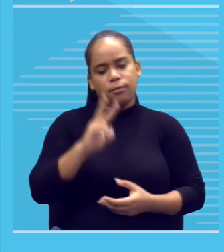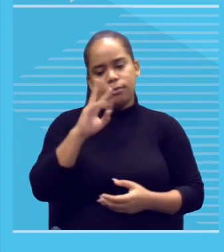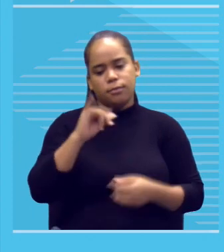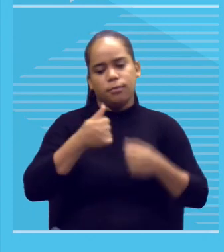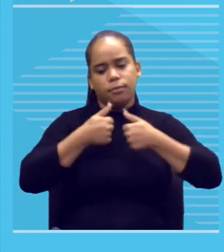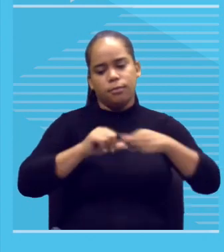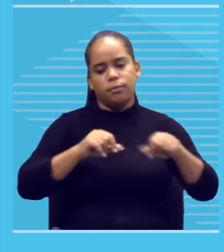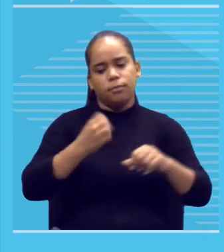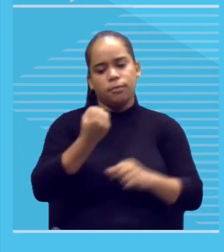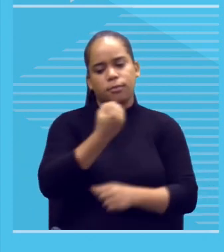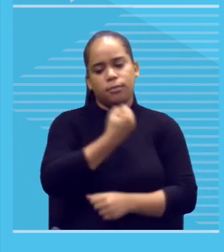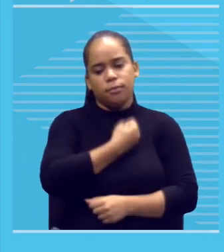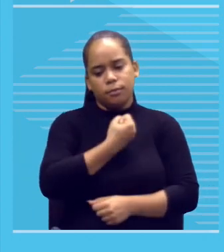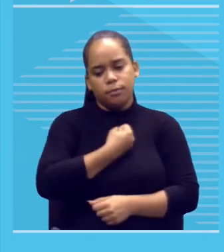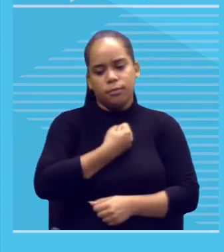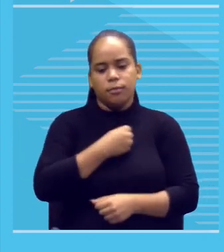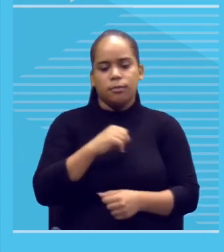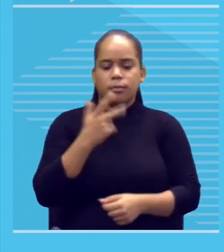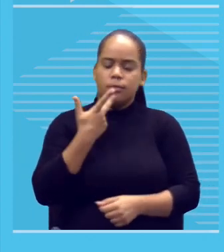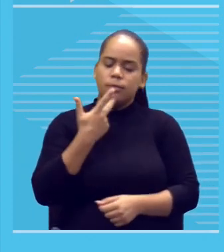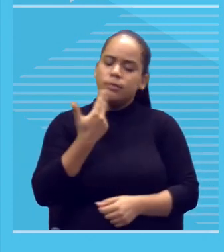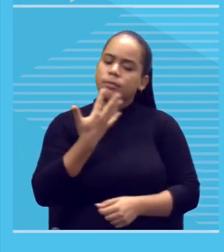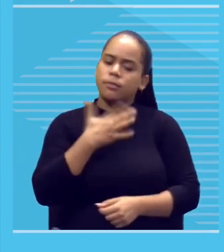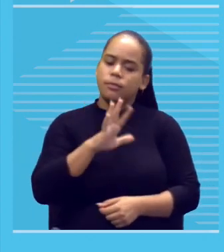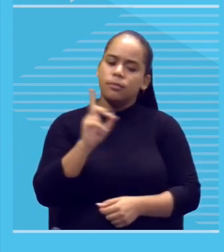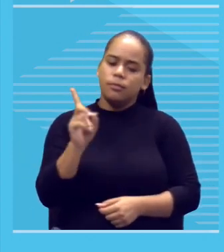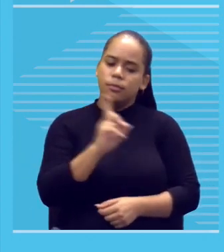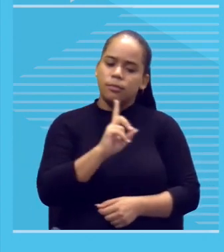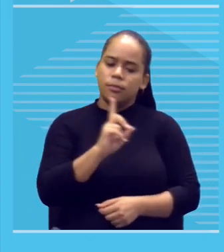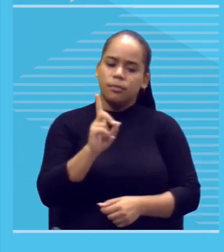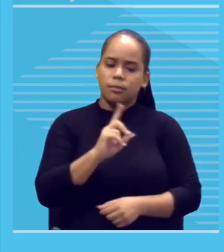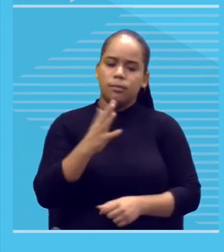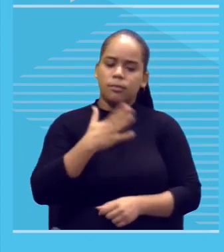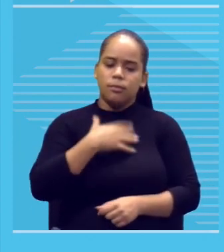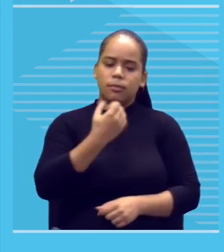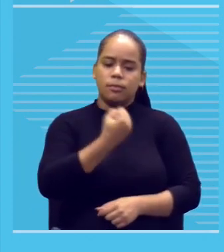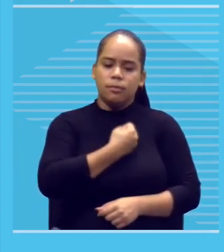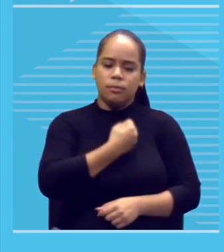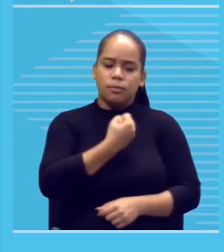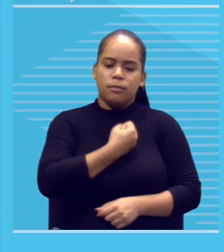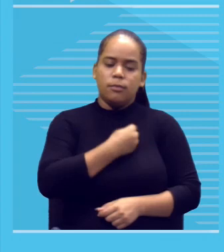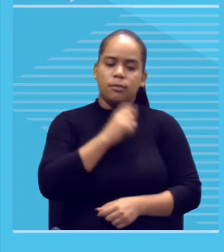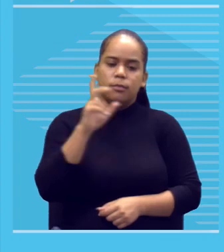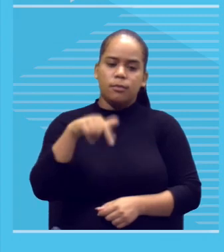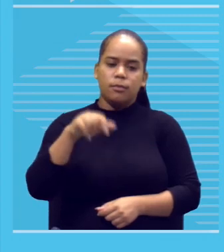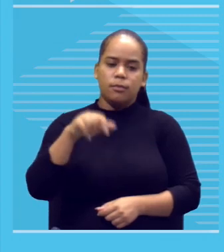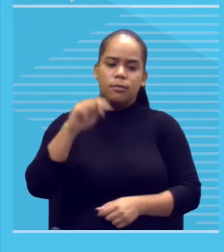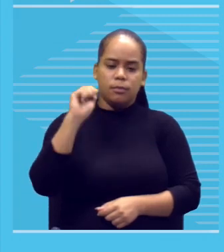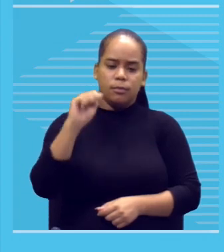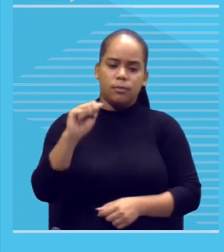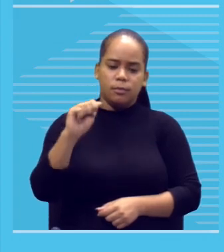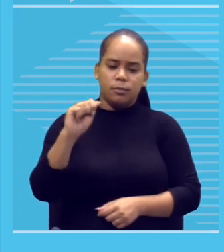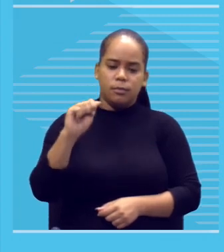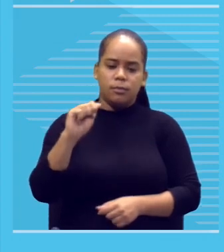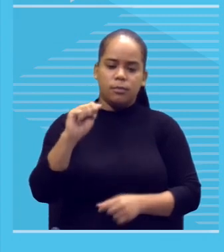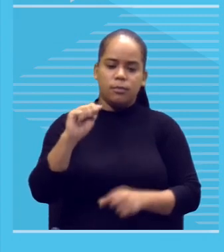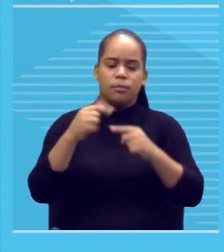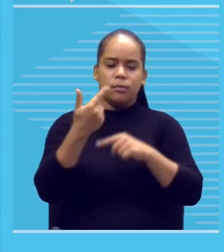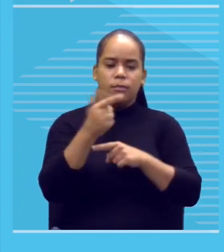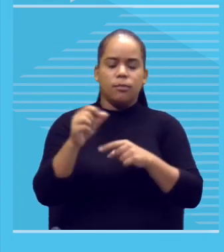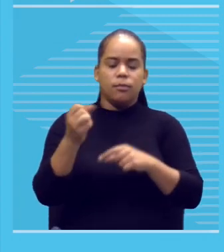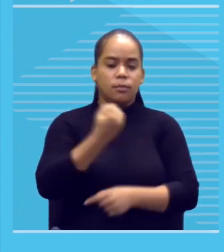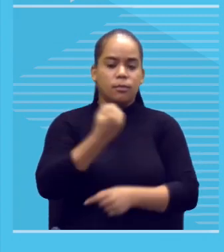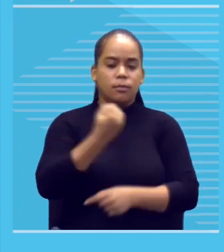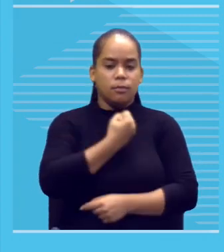desses números e diz que não conhece meu número é a Então o próximo número